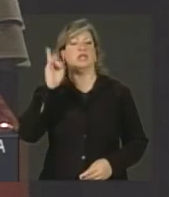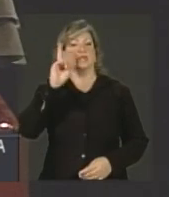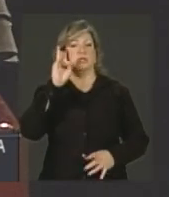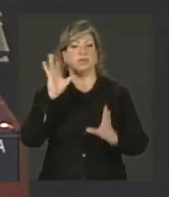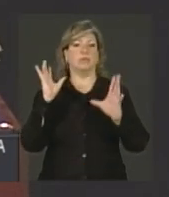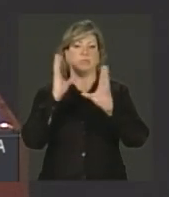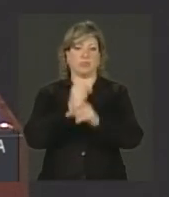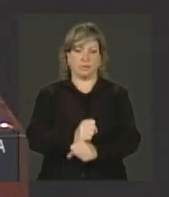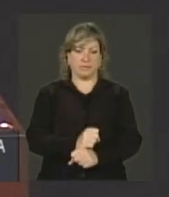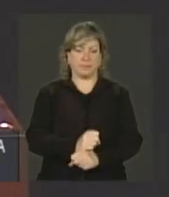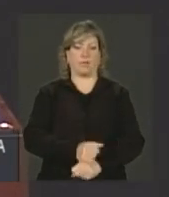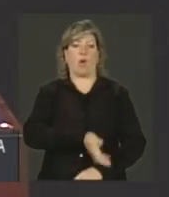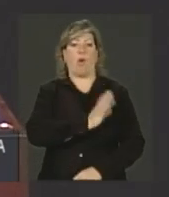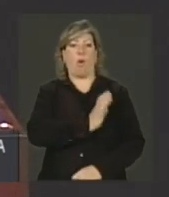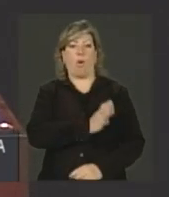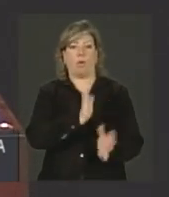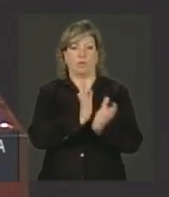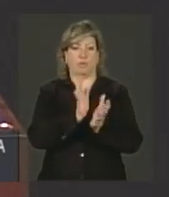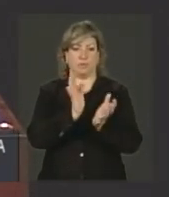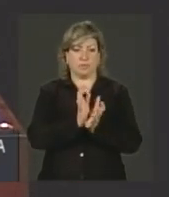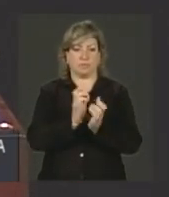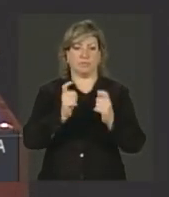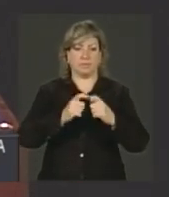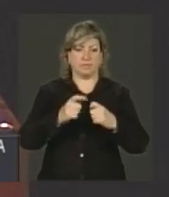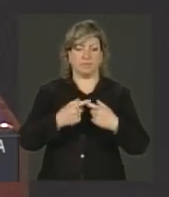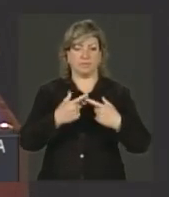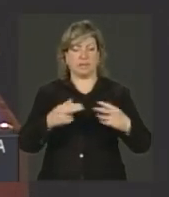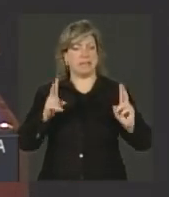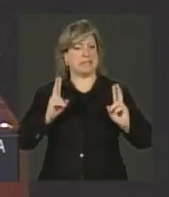Historicamente, a cardiologia sempre se destacou por sua